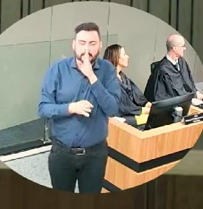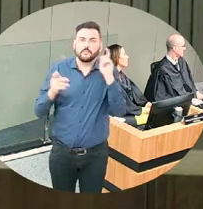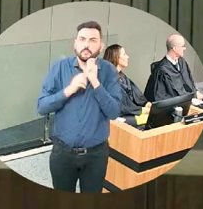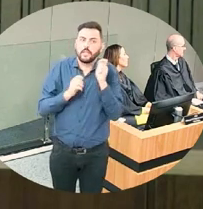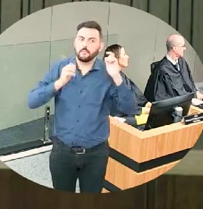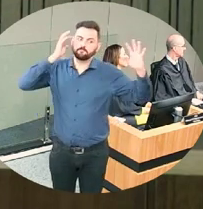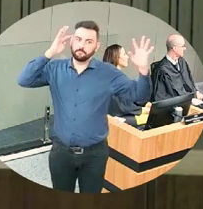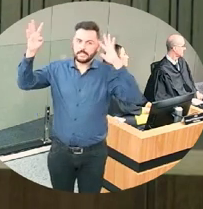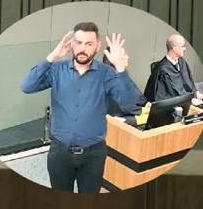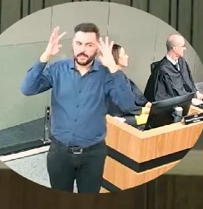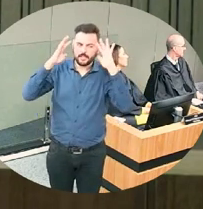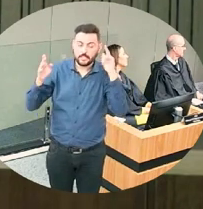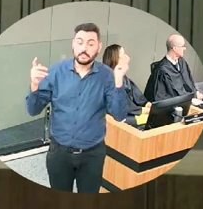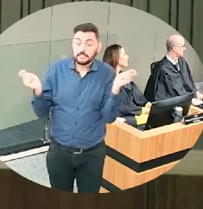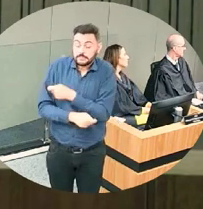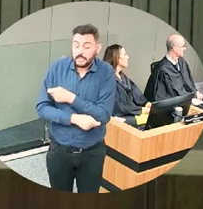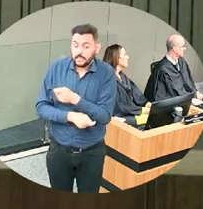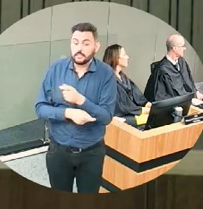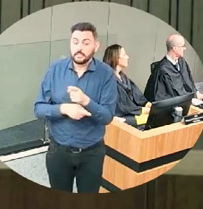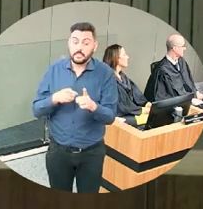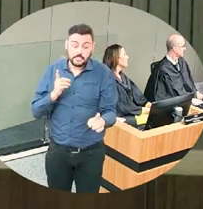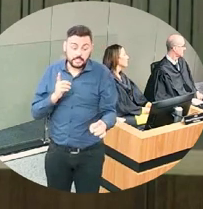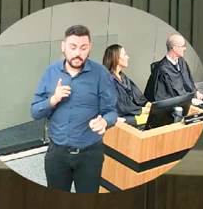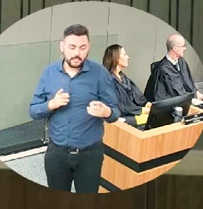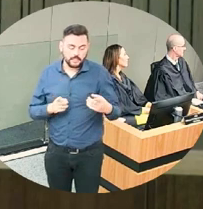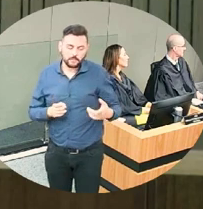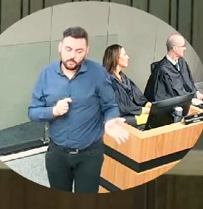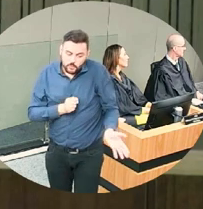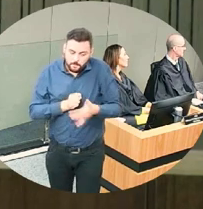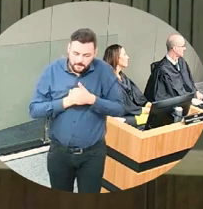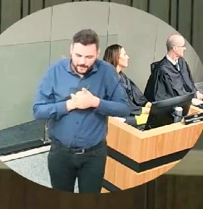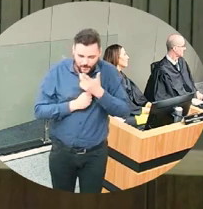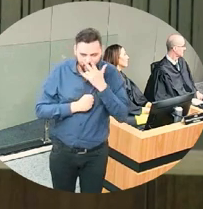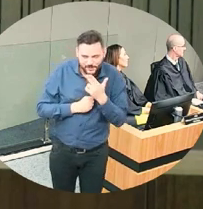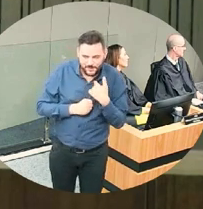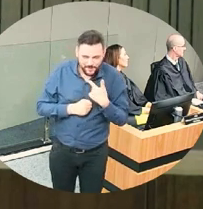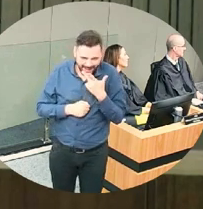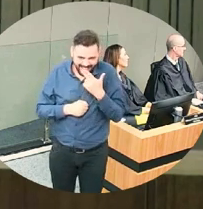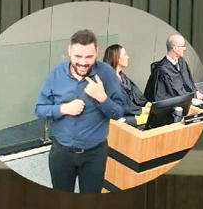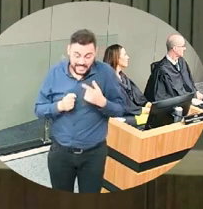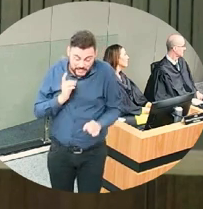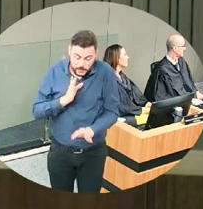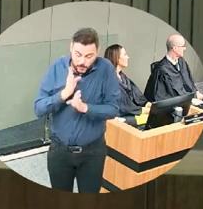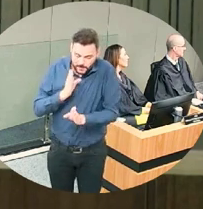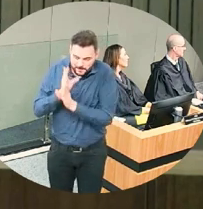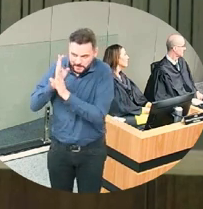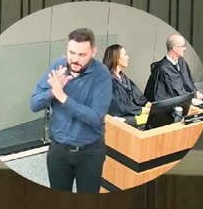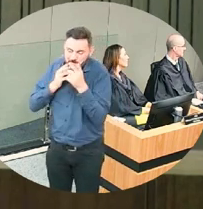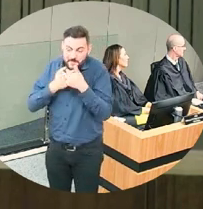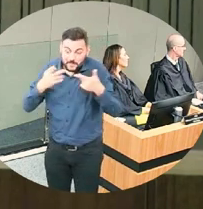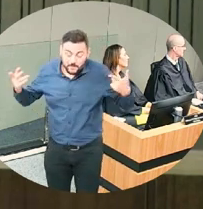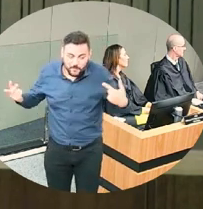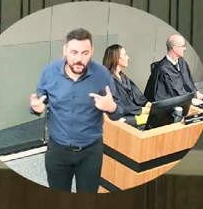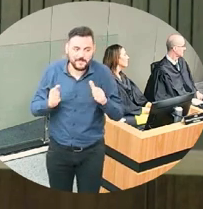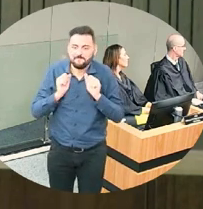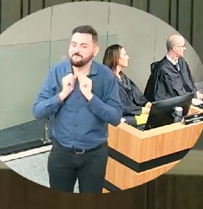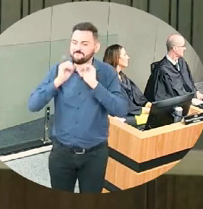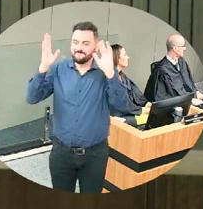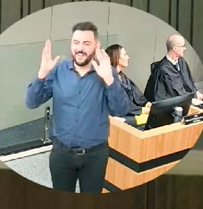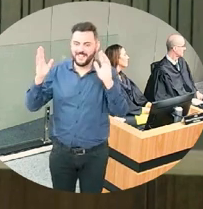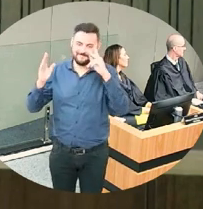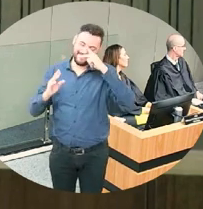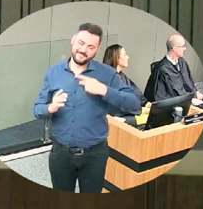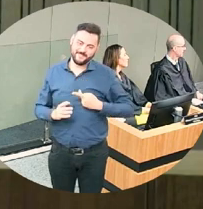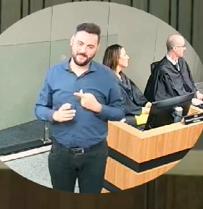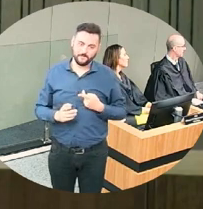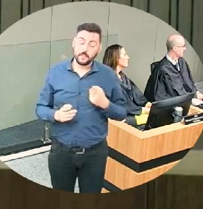é nas Entrelinhas que se escondem os maiores embaraços e suas respostas no Complexo do caminho seguem